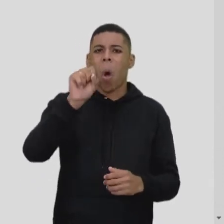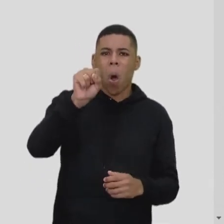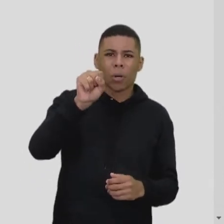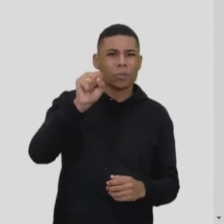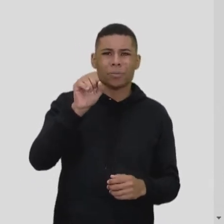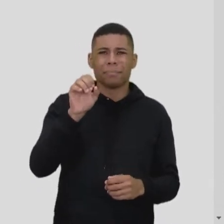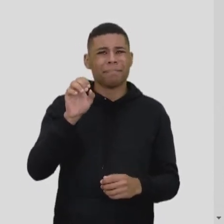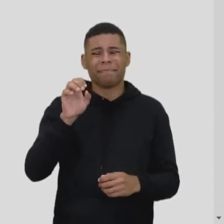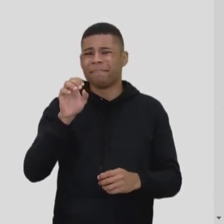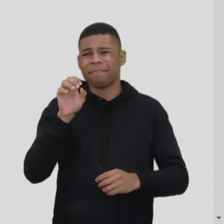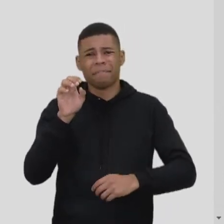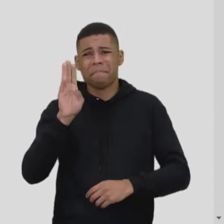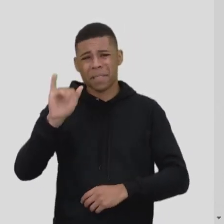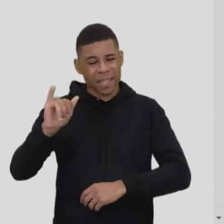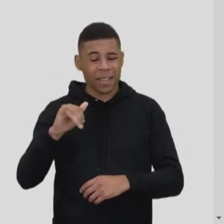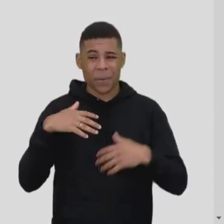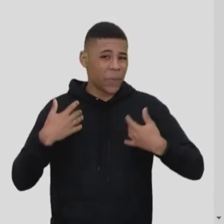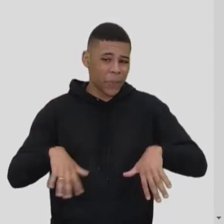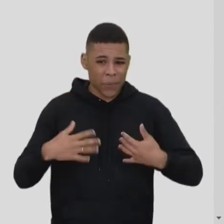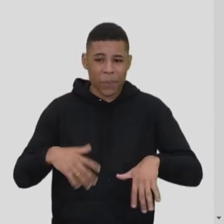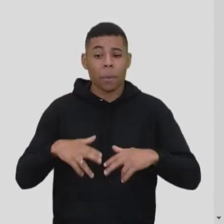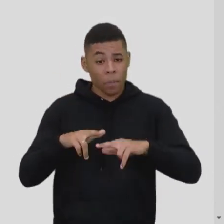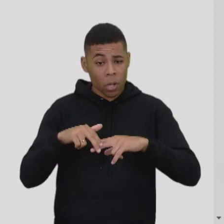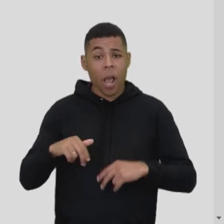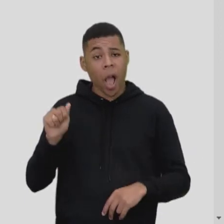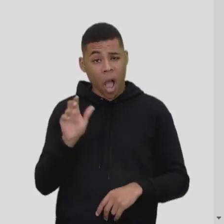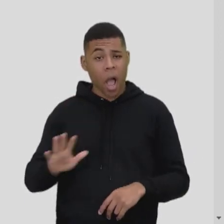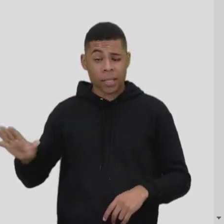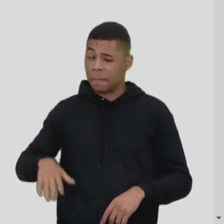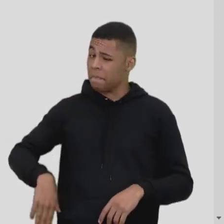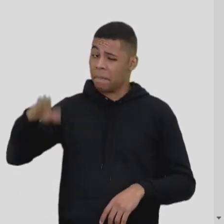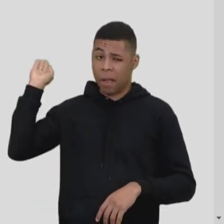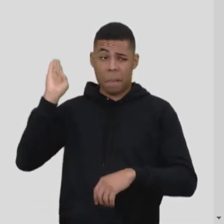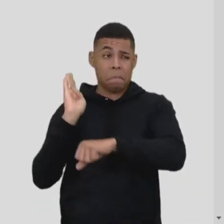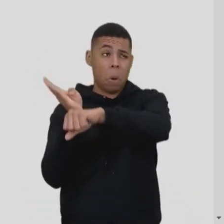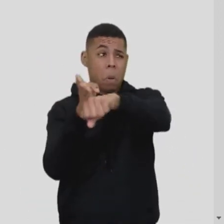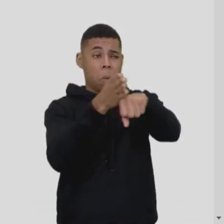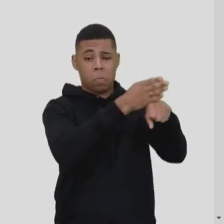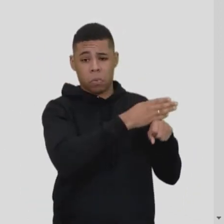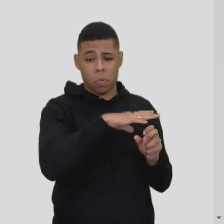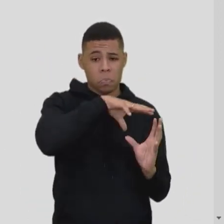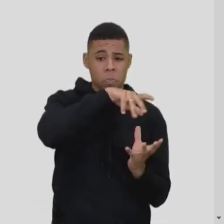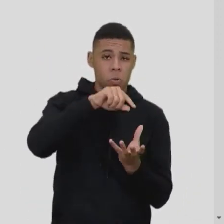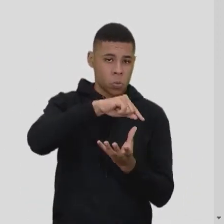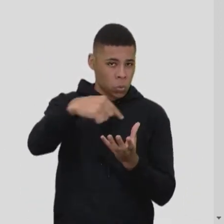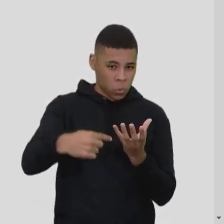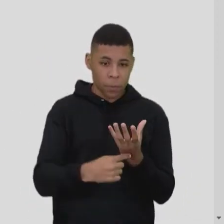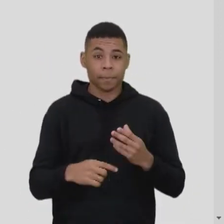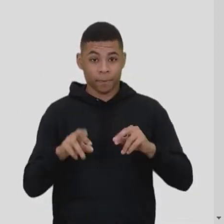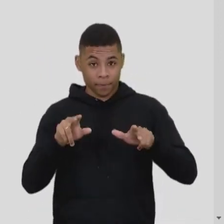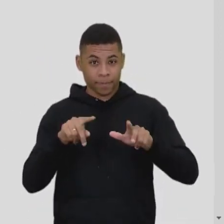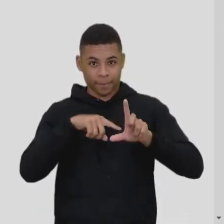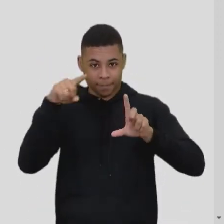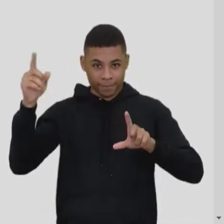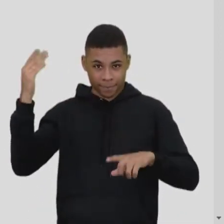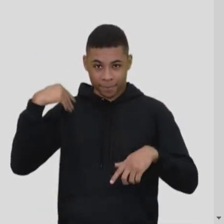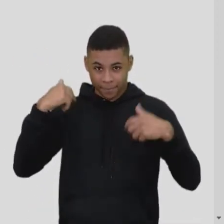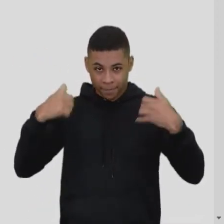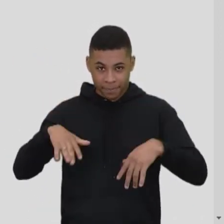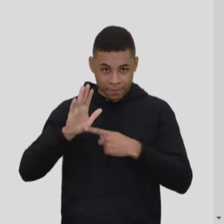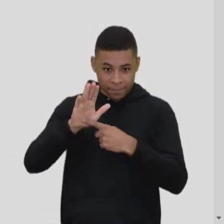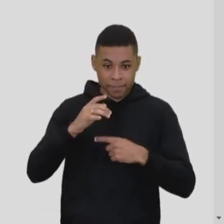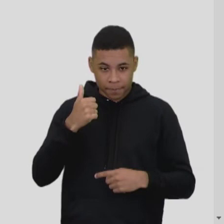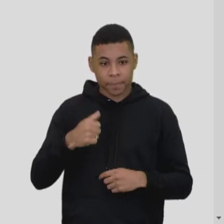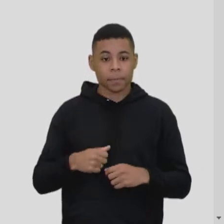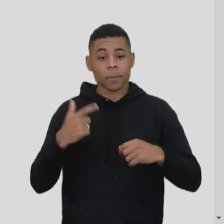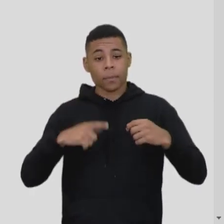que identifica, né, a Ásia, né, com a maior quantidade populacional do mundo, né, como a gente viu naquele gráfico anterior. Né. Em terceiro está aí